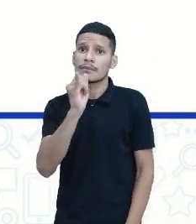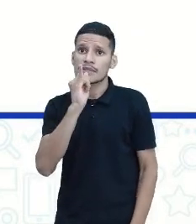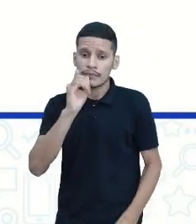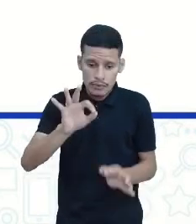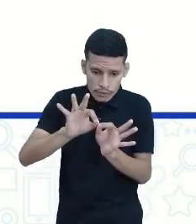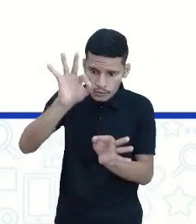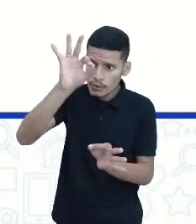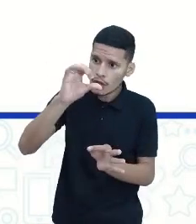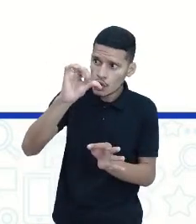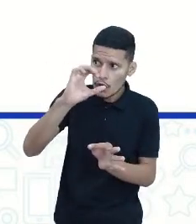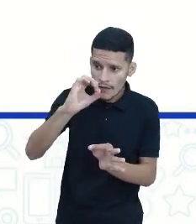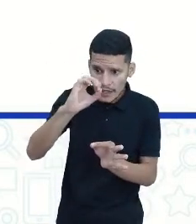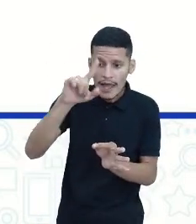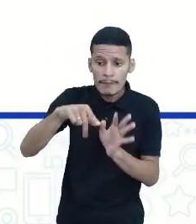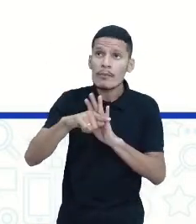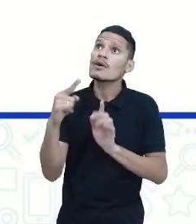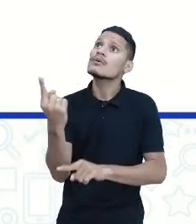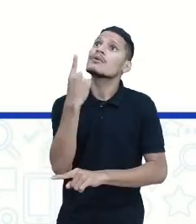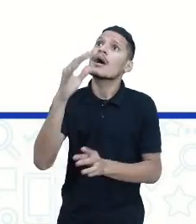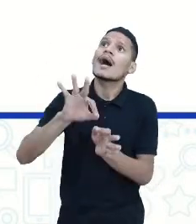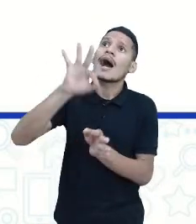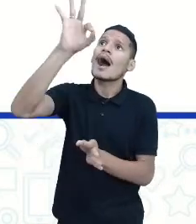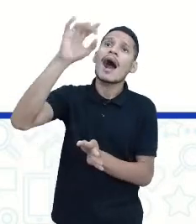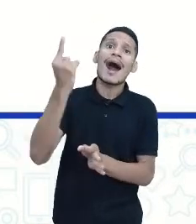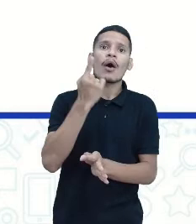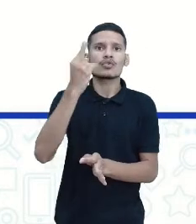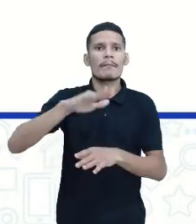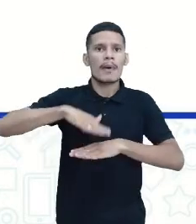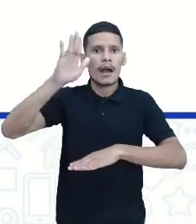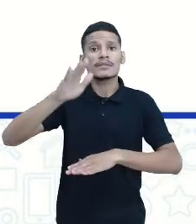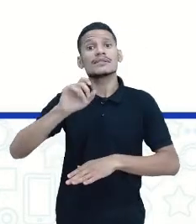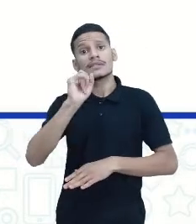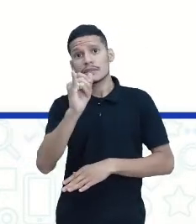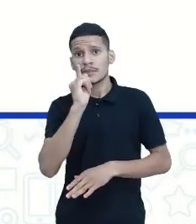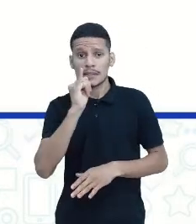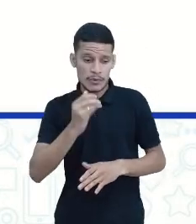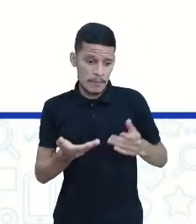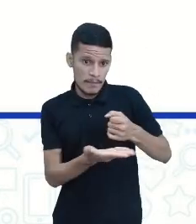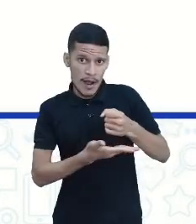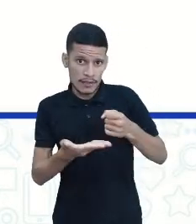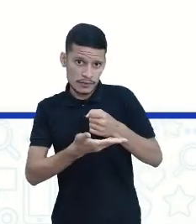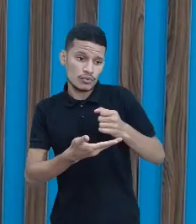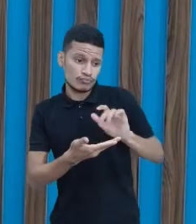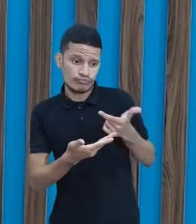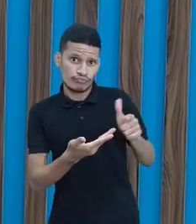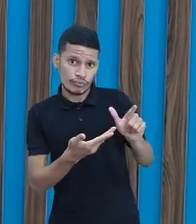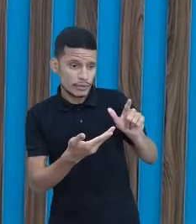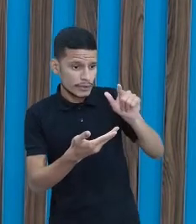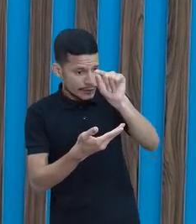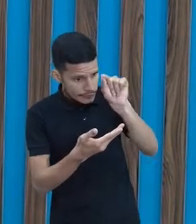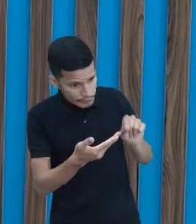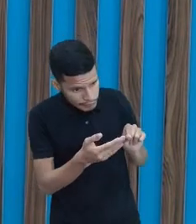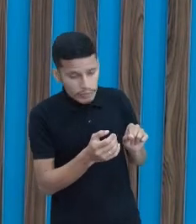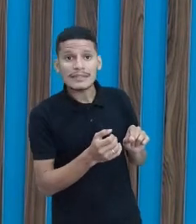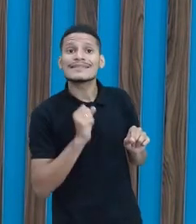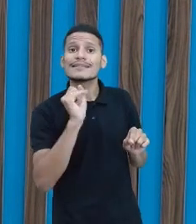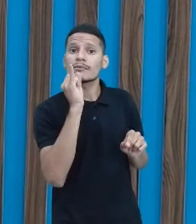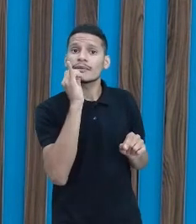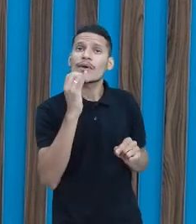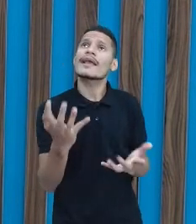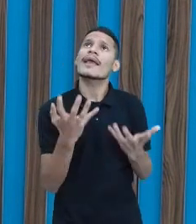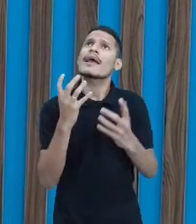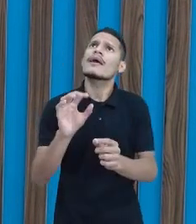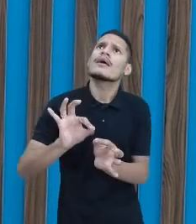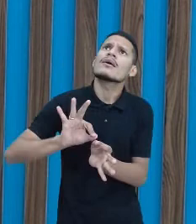ficou no vértice mais alto desse triângulo, se a gente tomar como base a horizontal. E daí, quando a gente tenta traçar a altura, qual é a ideia